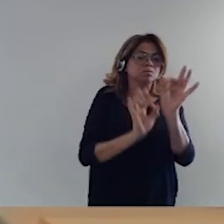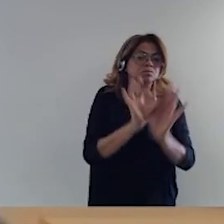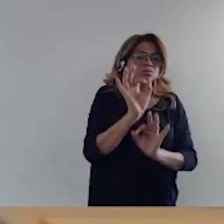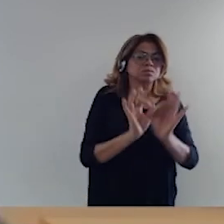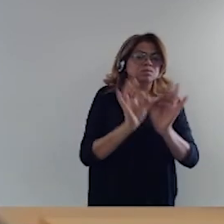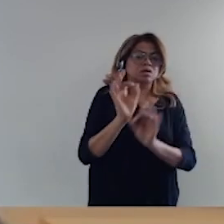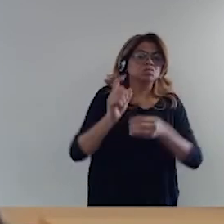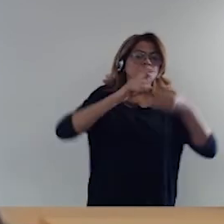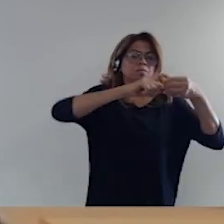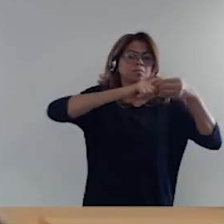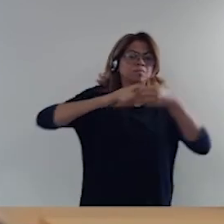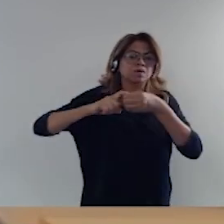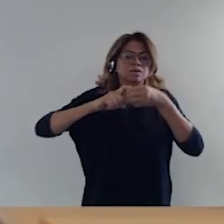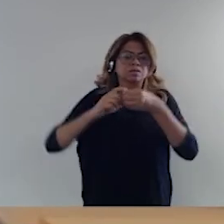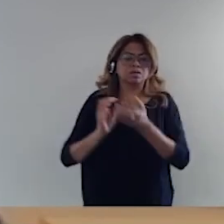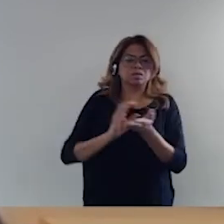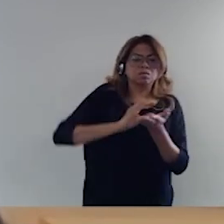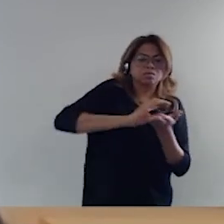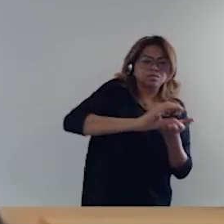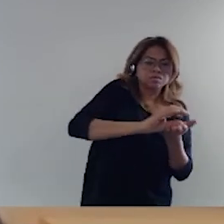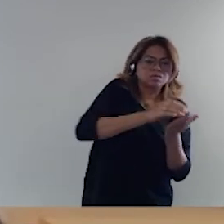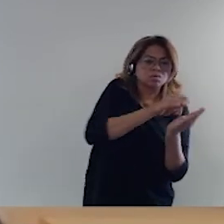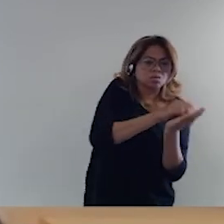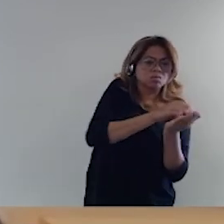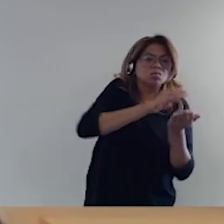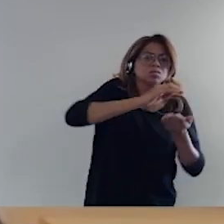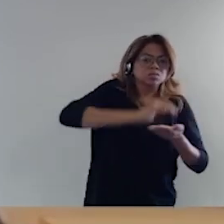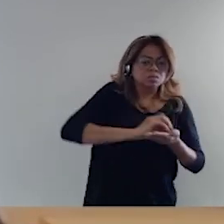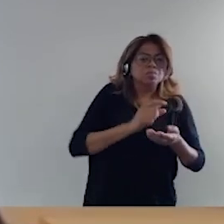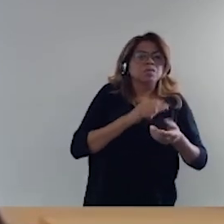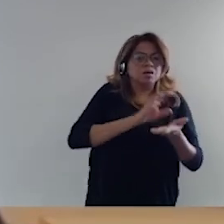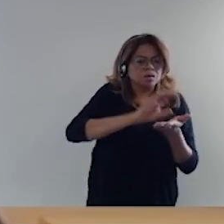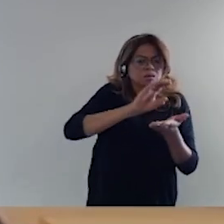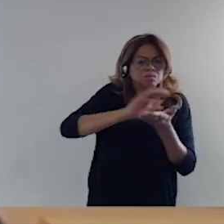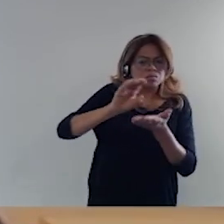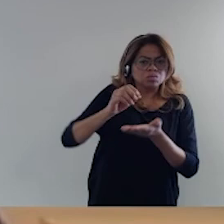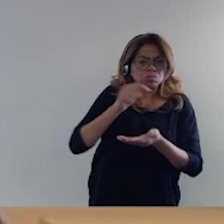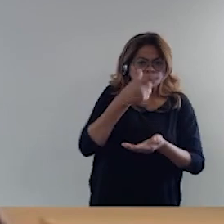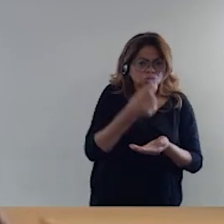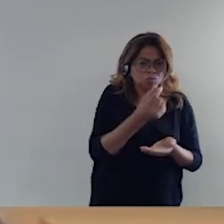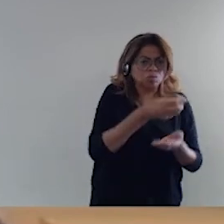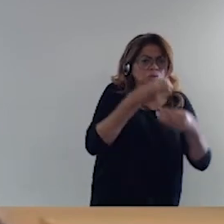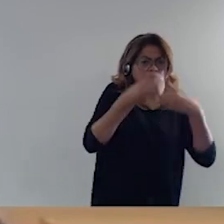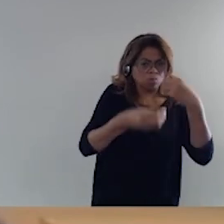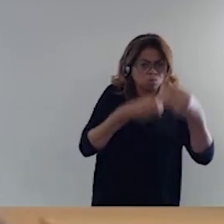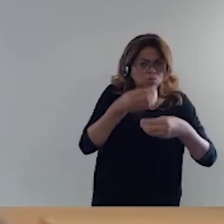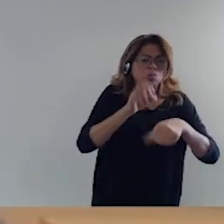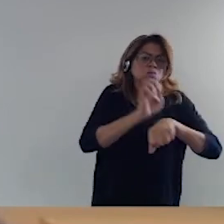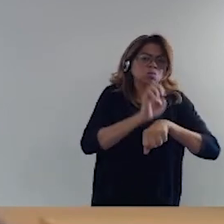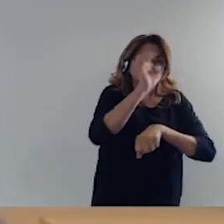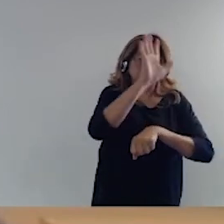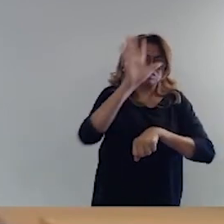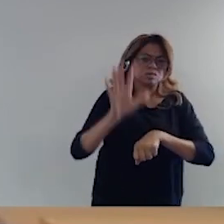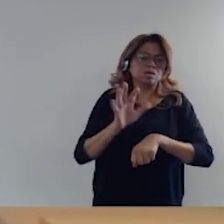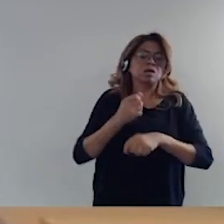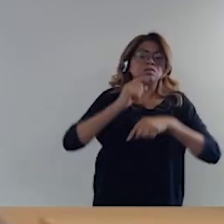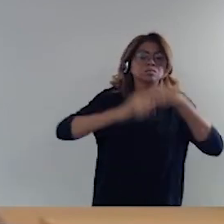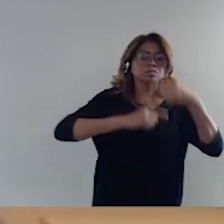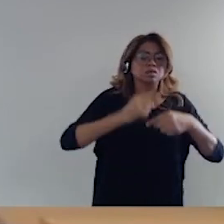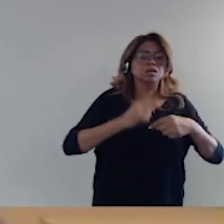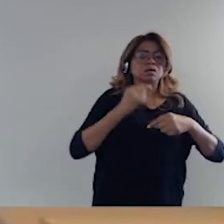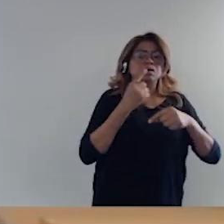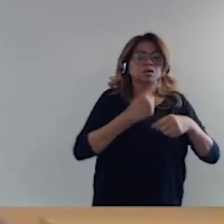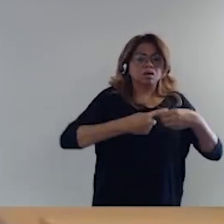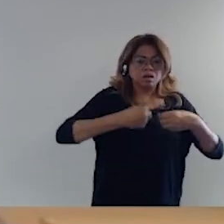o investimento do Estado são vitais. A riqueza dos países e a riqueza dos